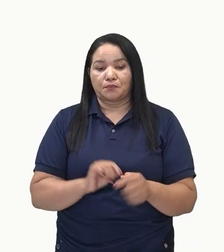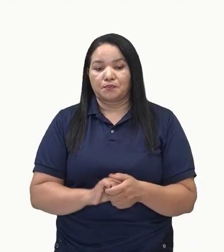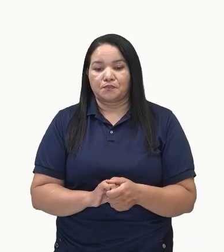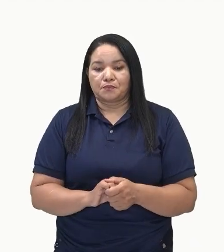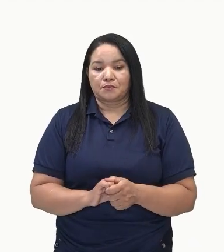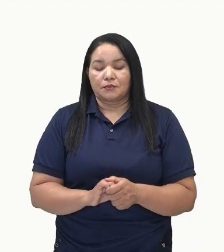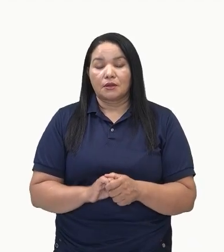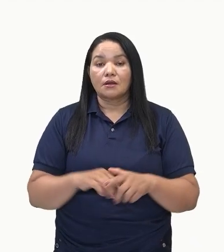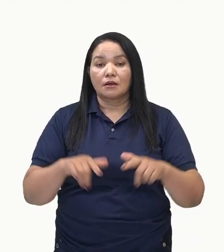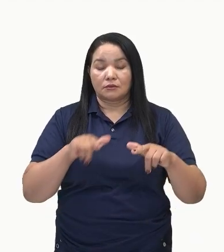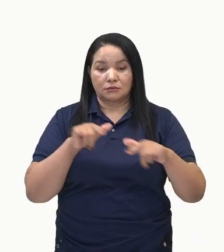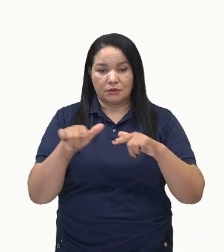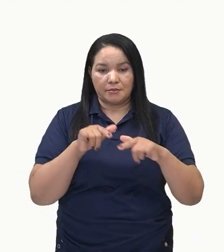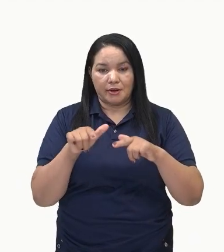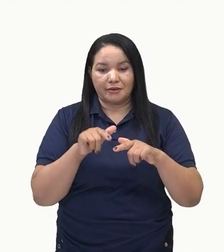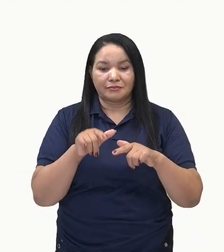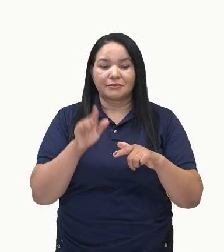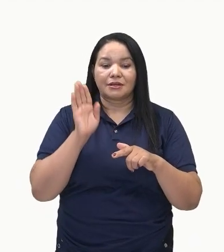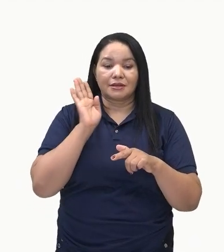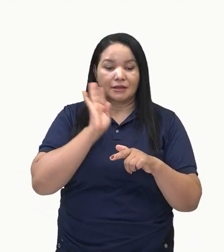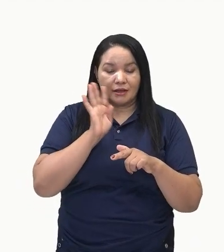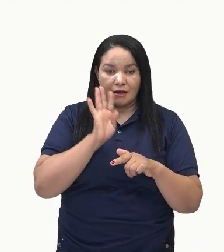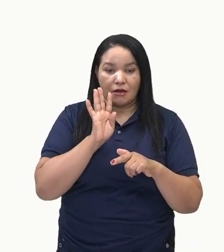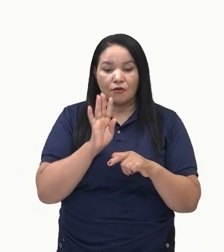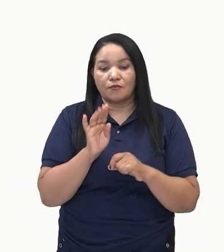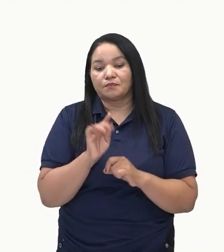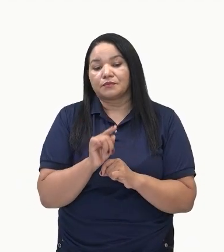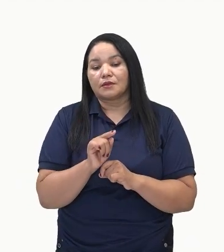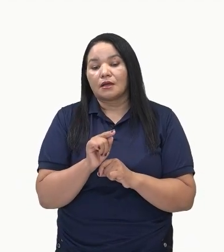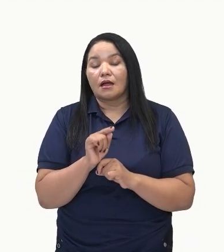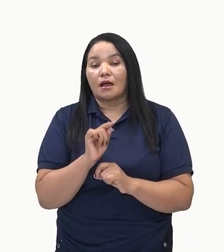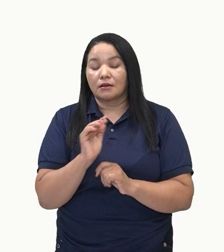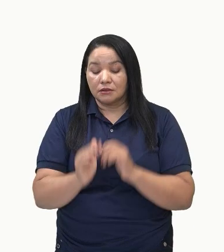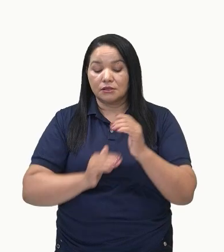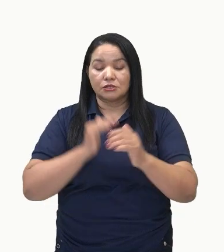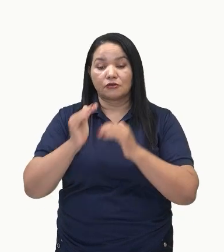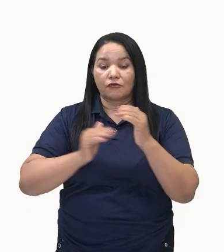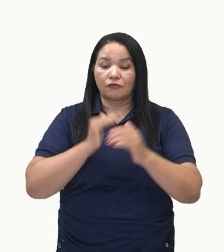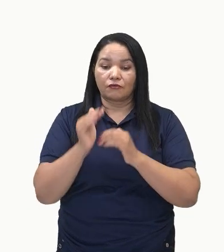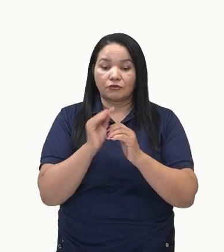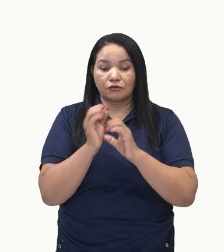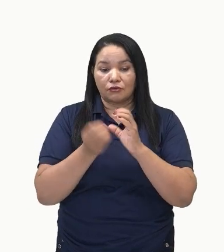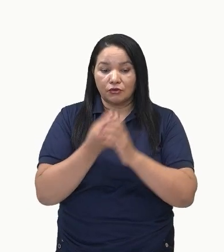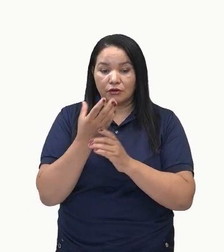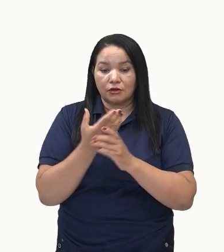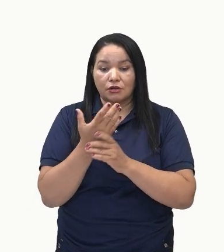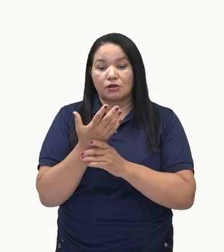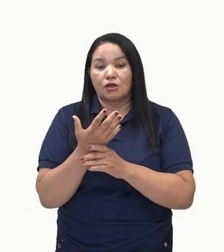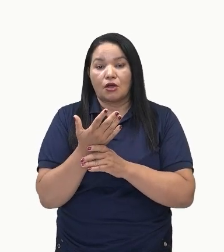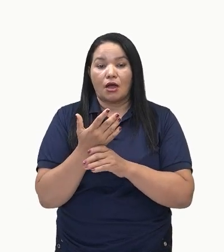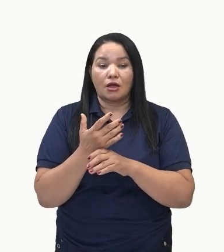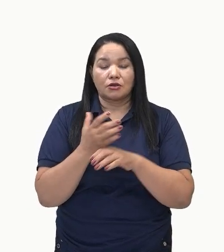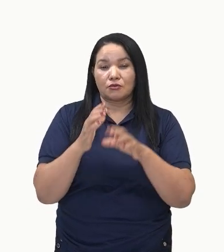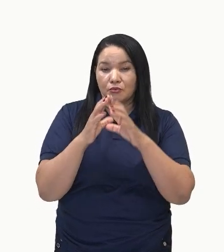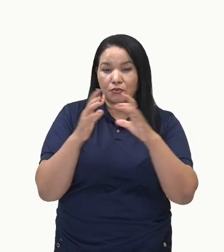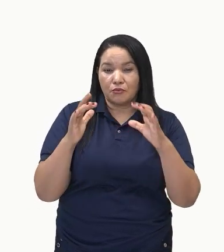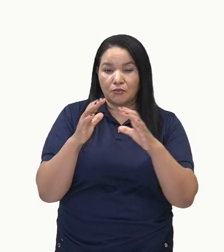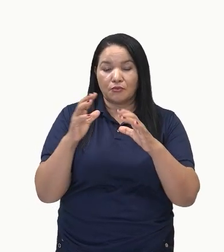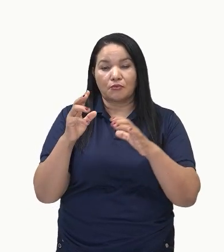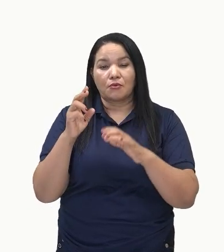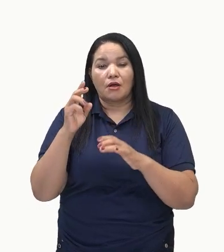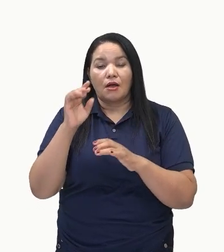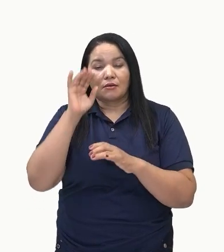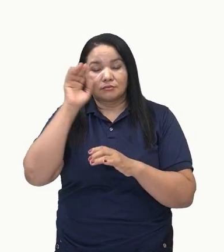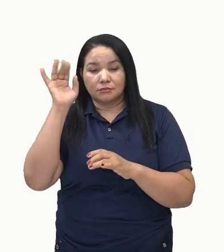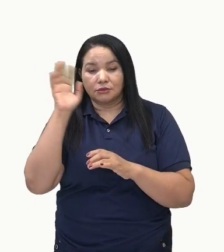Esse trabalho, então, é legal. Esses desenvolvedores criam mundos virtuais para jogos, educação e